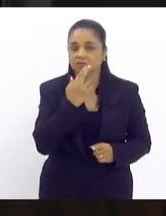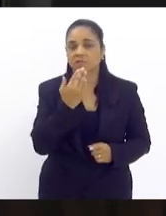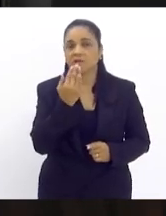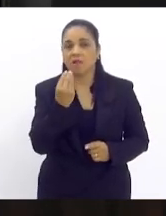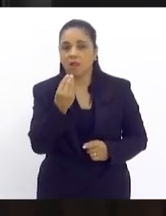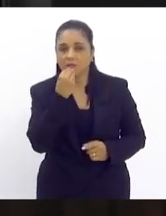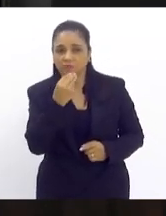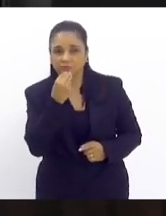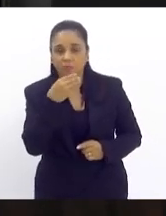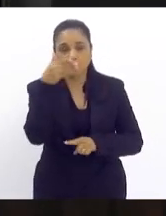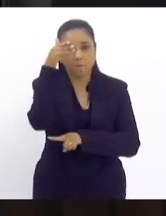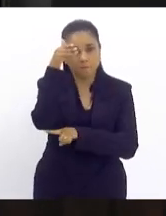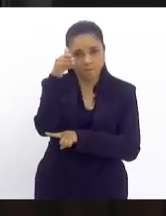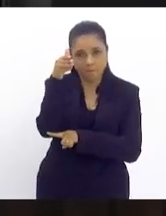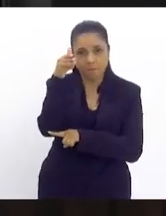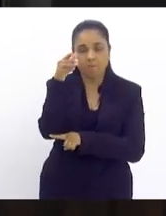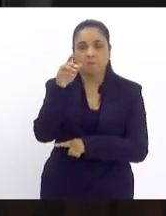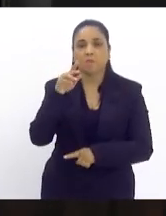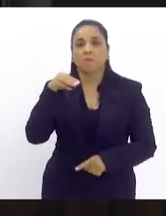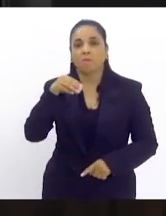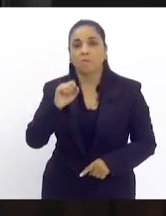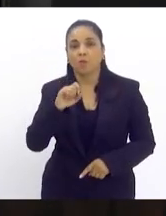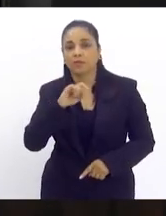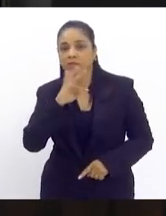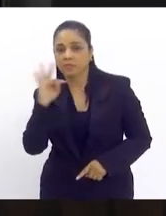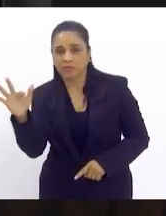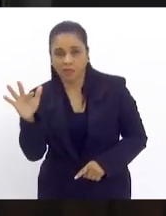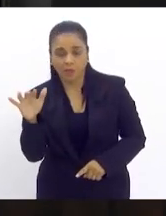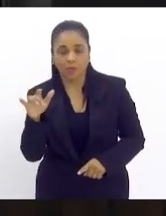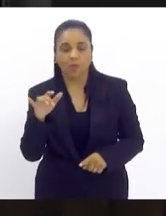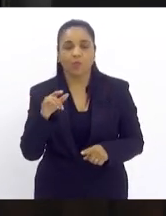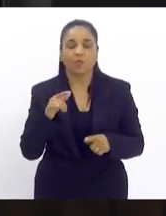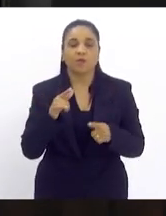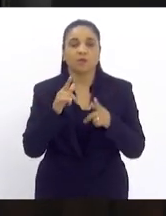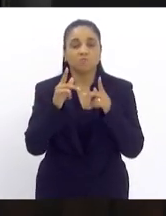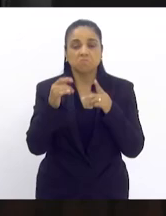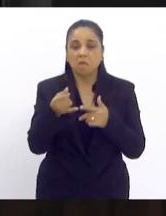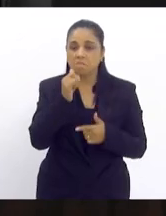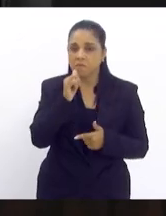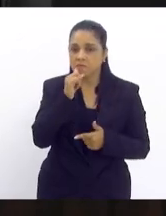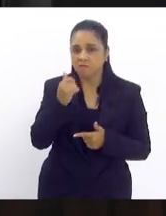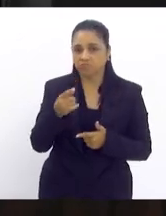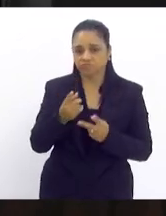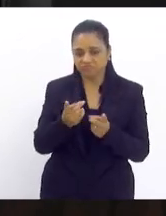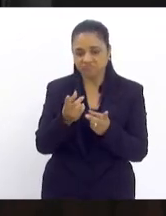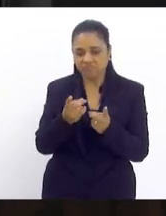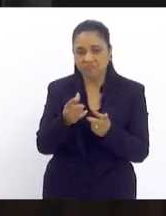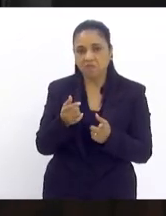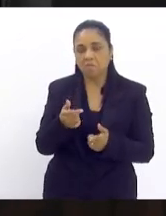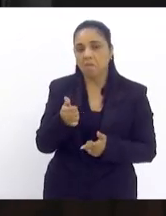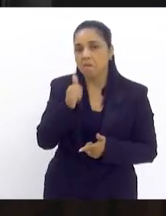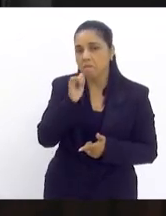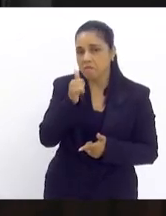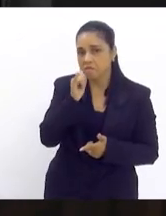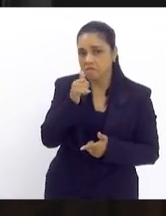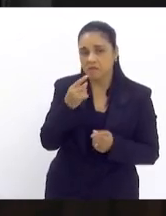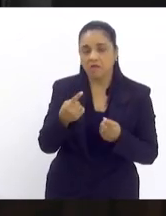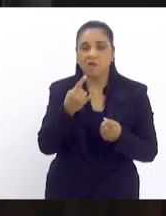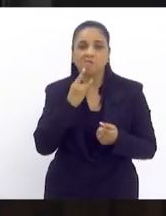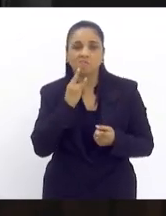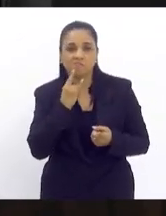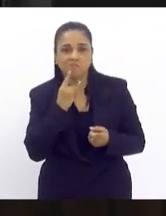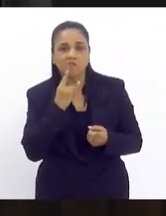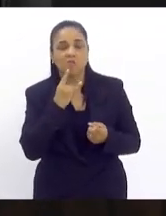hotéis, motéis e estabelecimentos similares que comercializem bebidas, refeições ou lanches de cardápio ou